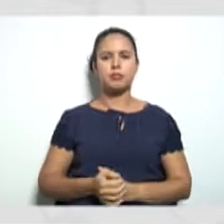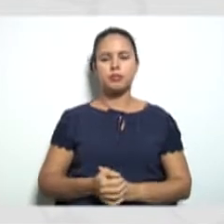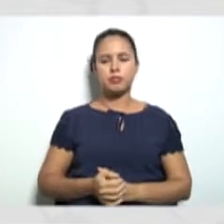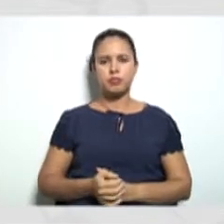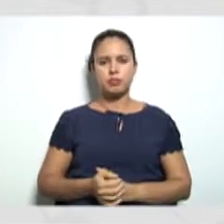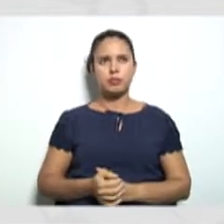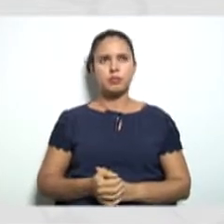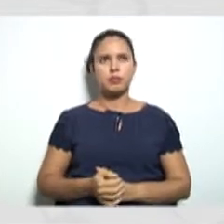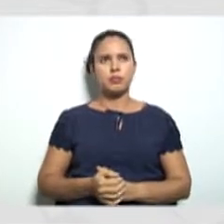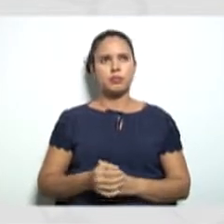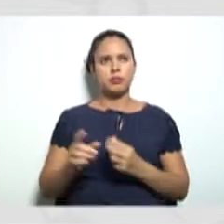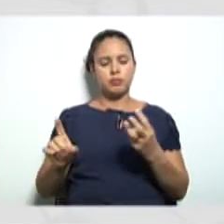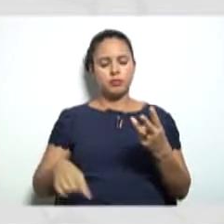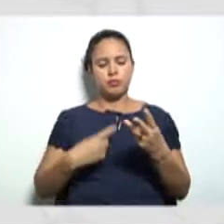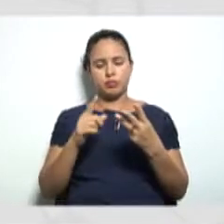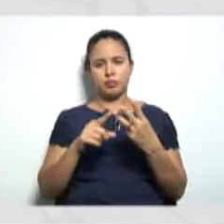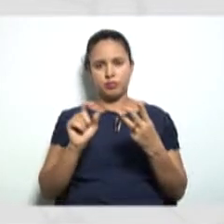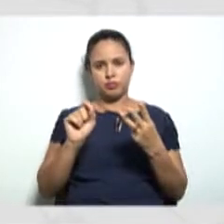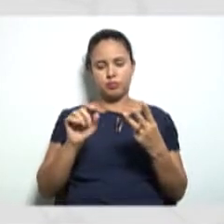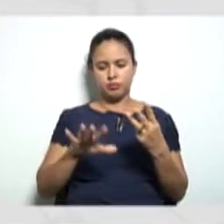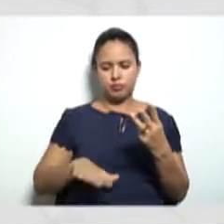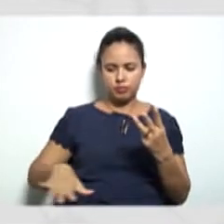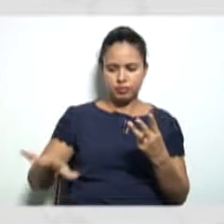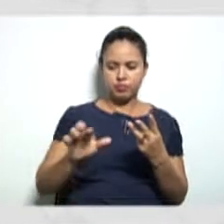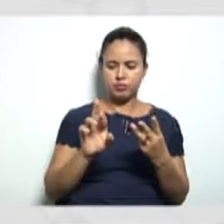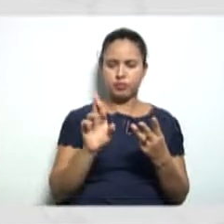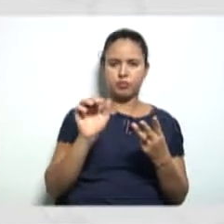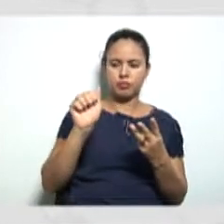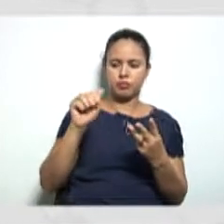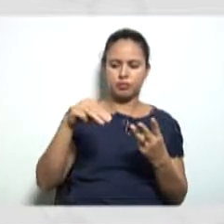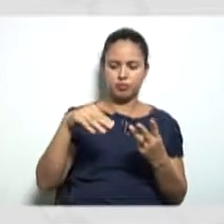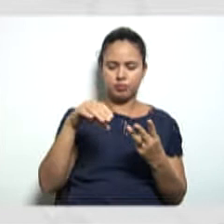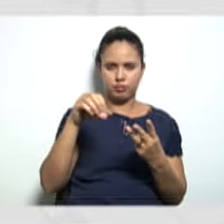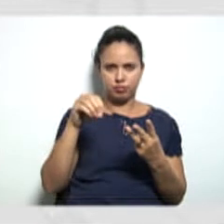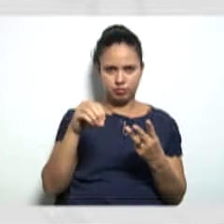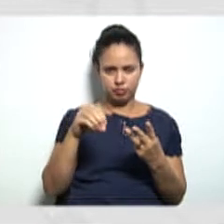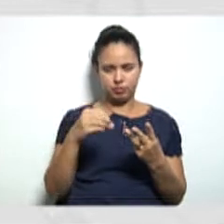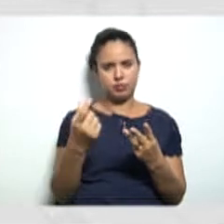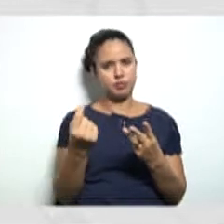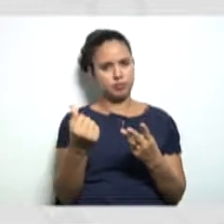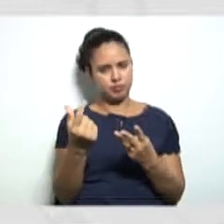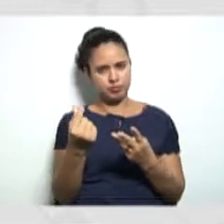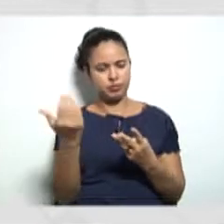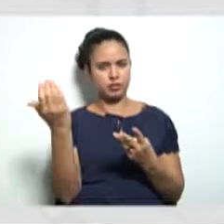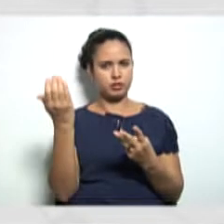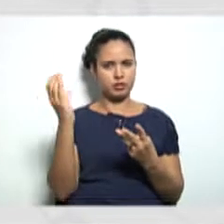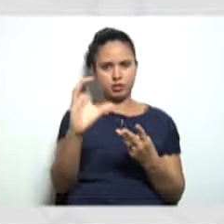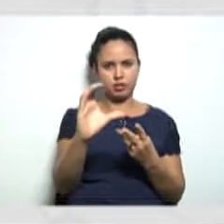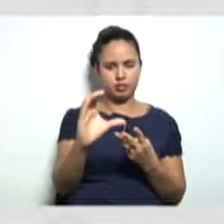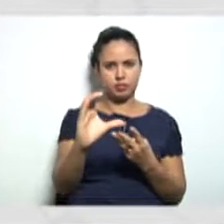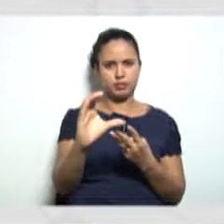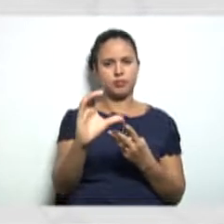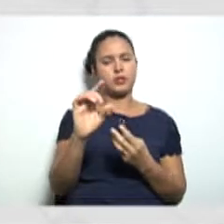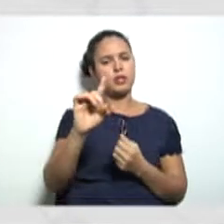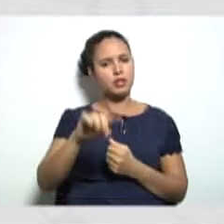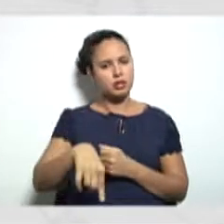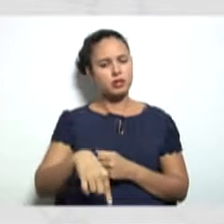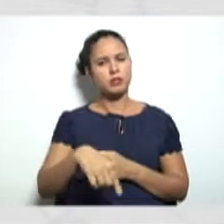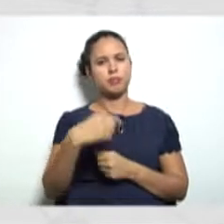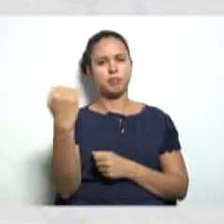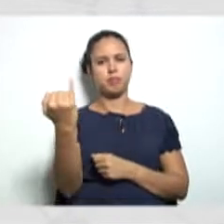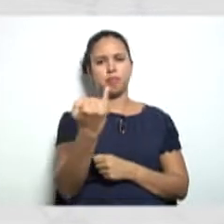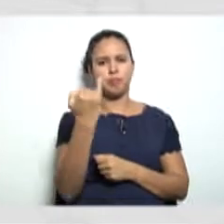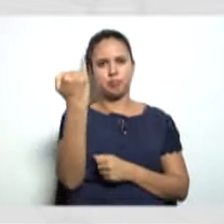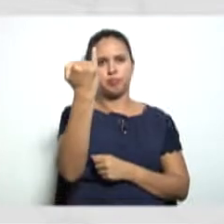Terceiro momento, esse aqui ainda foi o conteúdo da nossa aula 1 da disciplina, nós falamos do ramo do crédito. Esse que é um ramo bastante importante